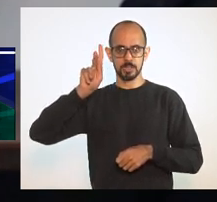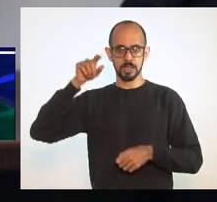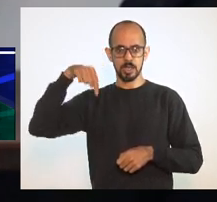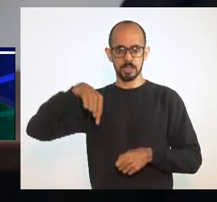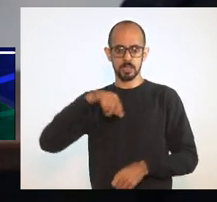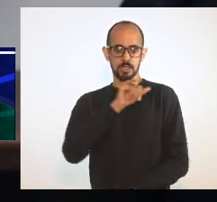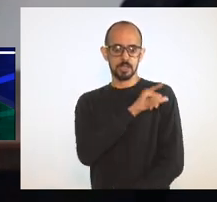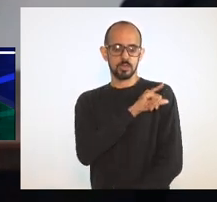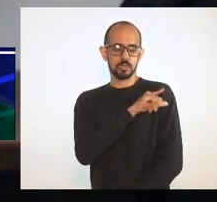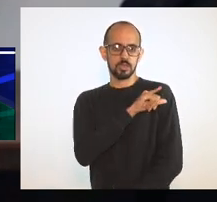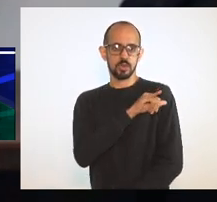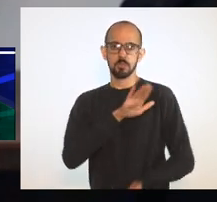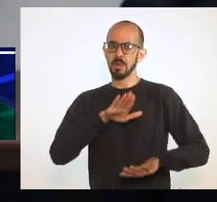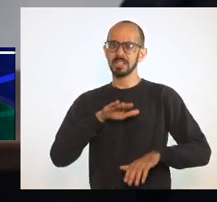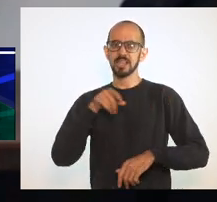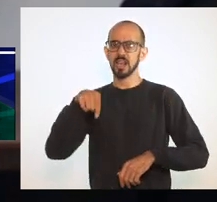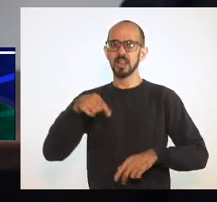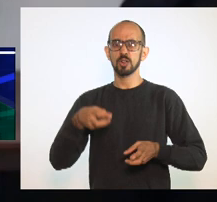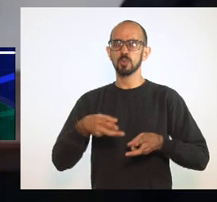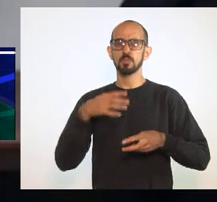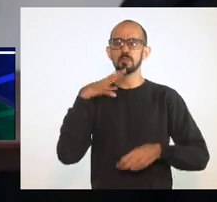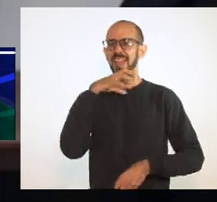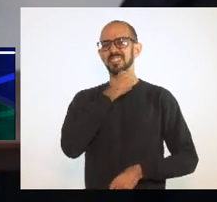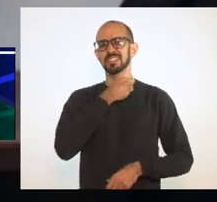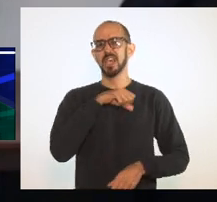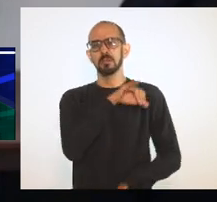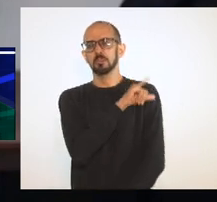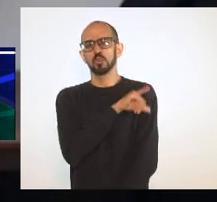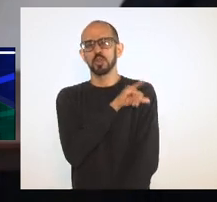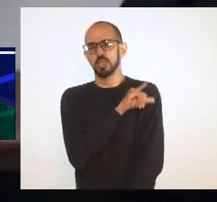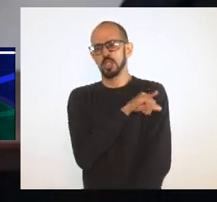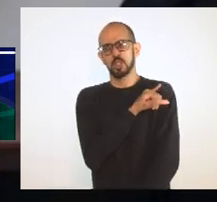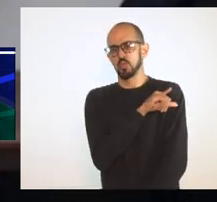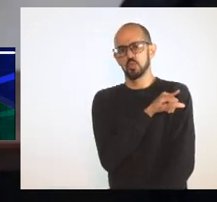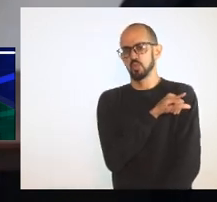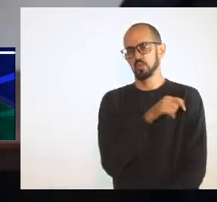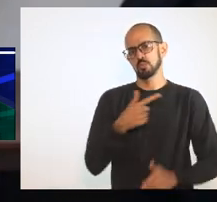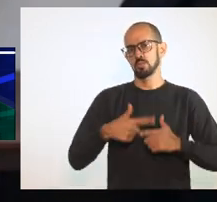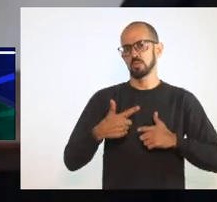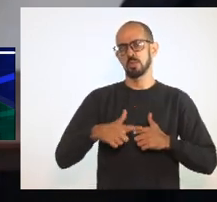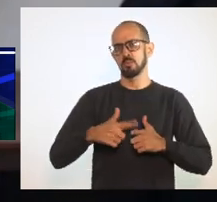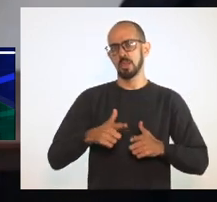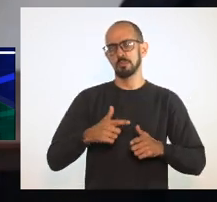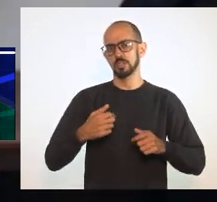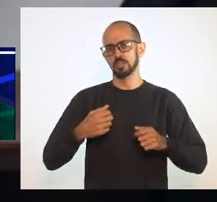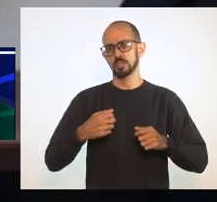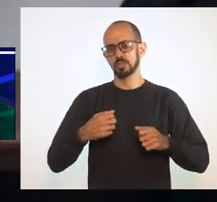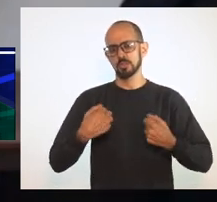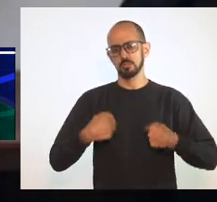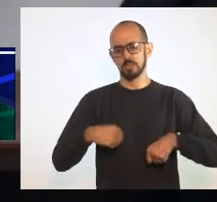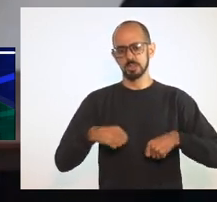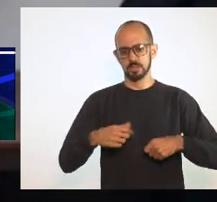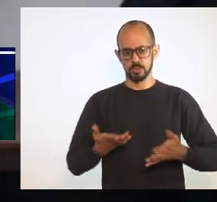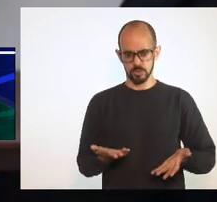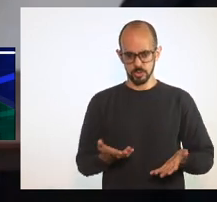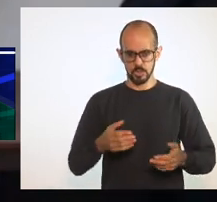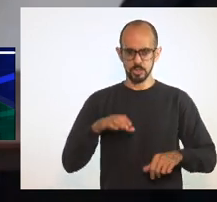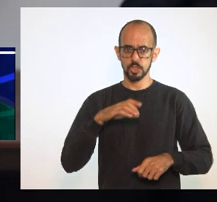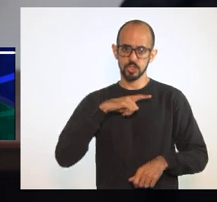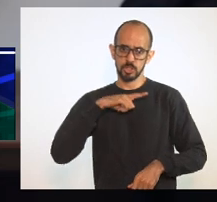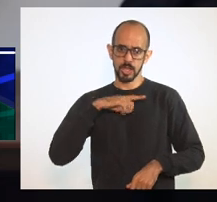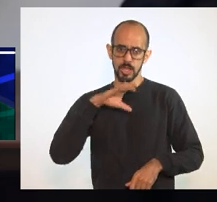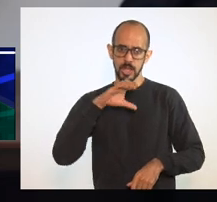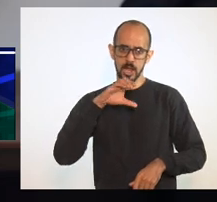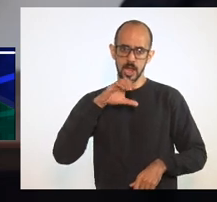enxerga o Estado do Rio de Janeiro como deveria. O deputado André Siciliano falou do parque de tubos em Campos.